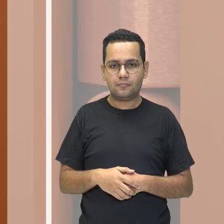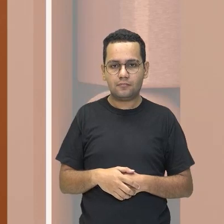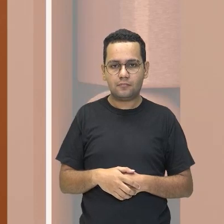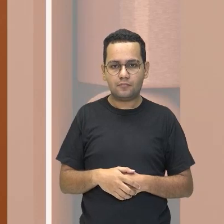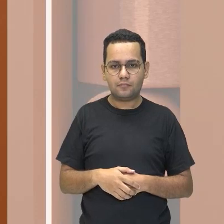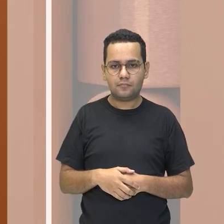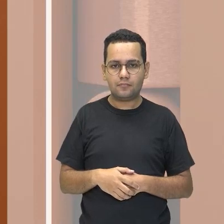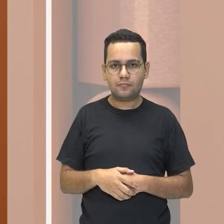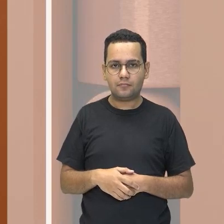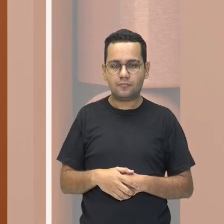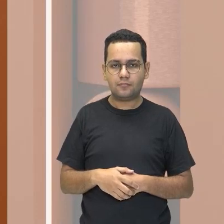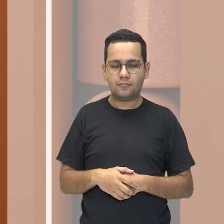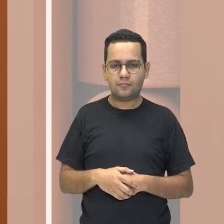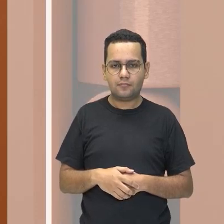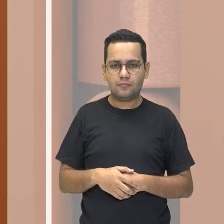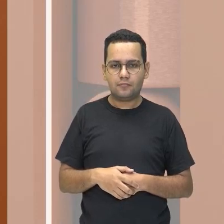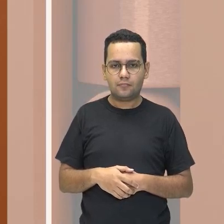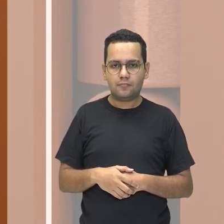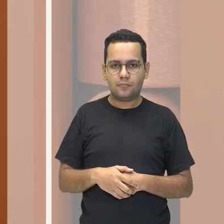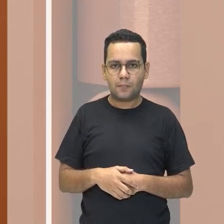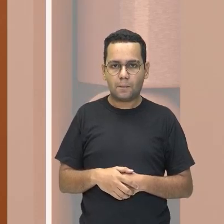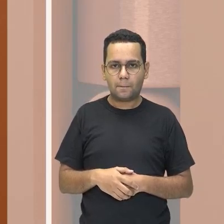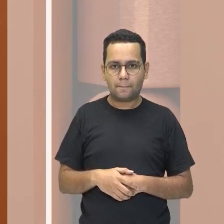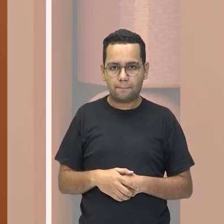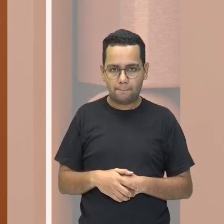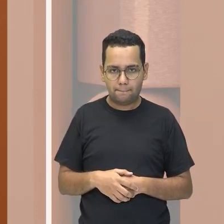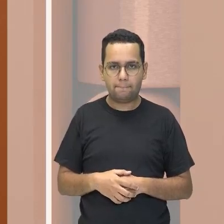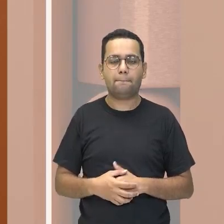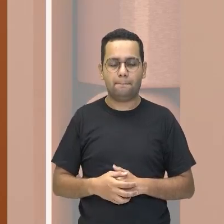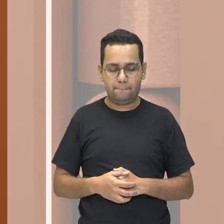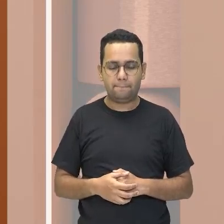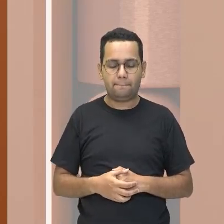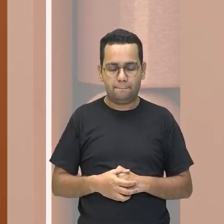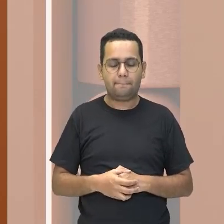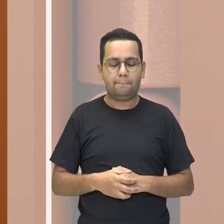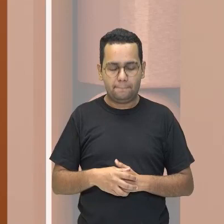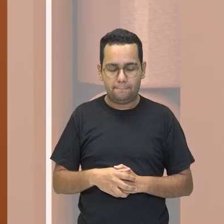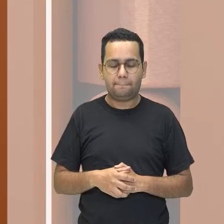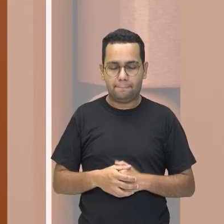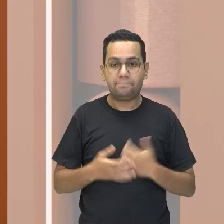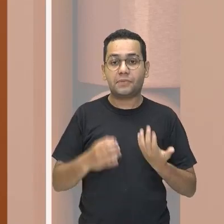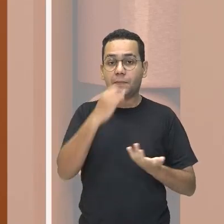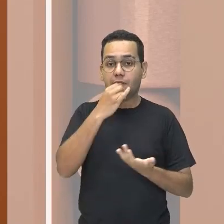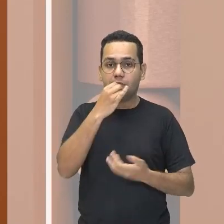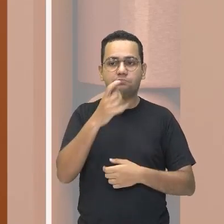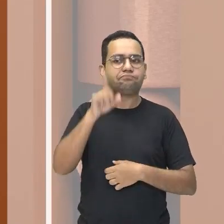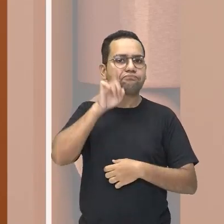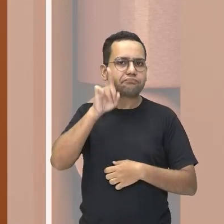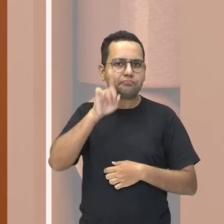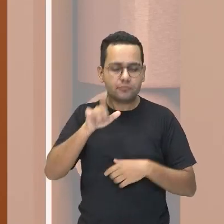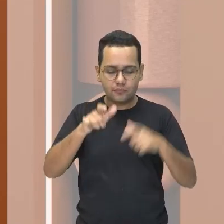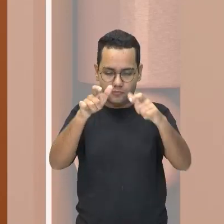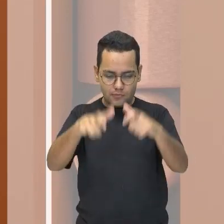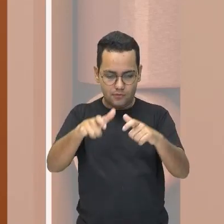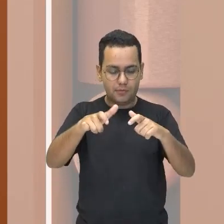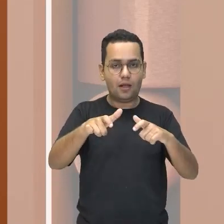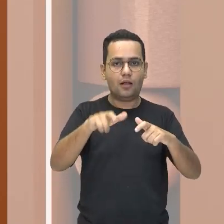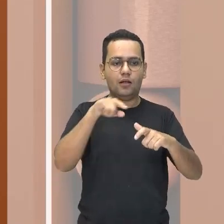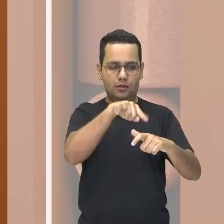alvo estadunidense para provocar o maior dano possível. Como assim, professor? Se